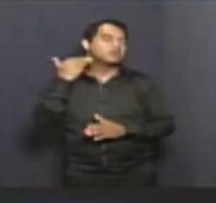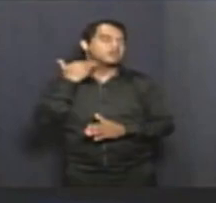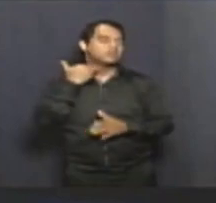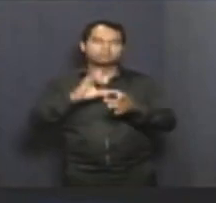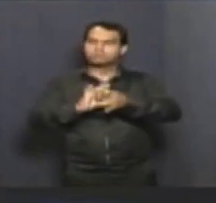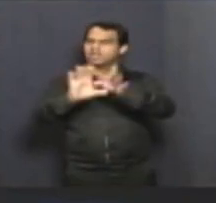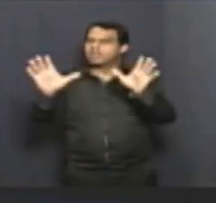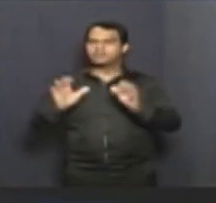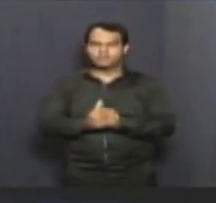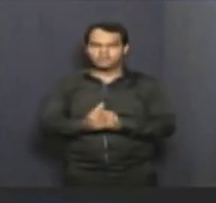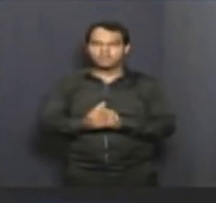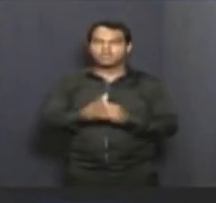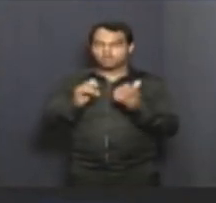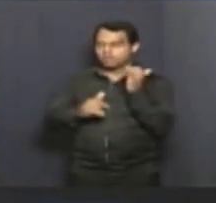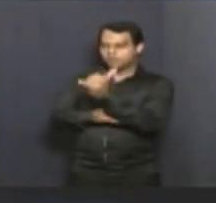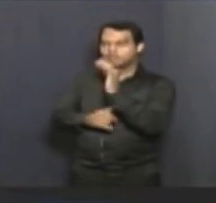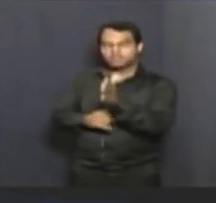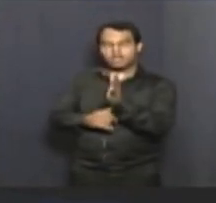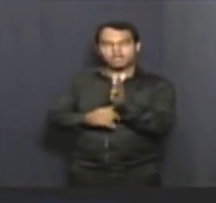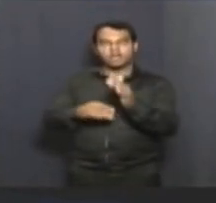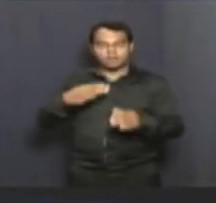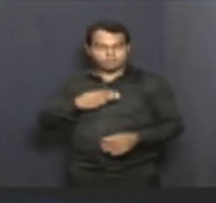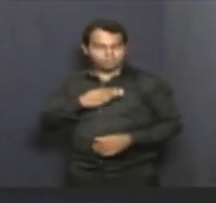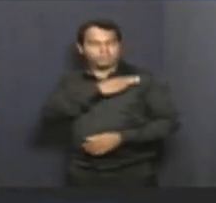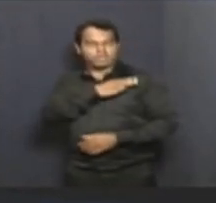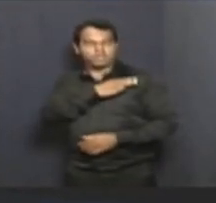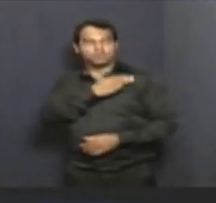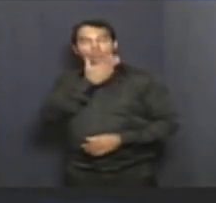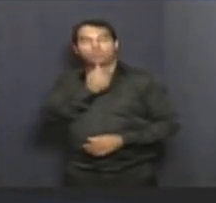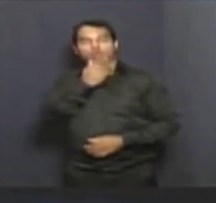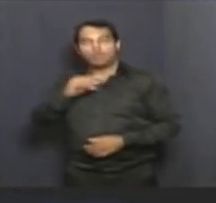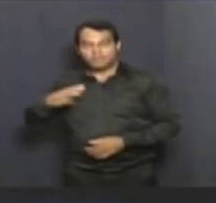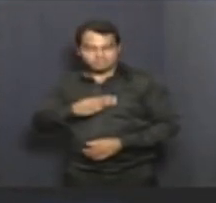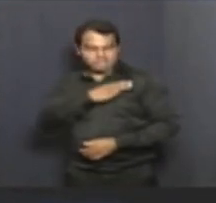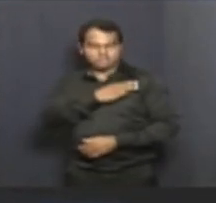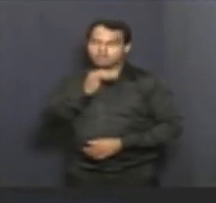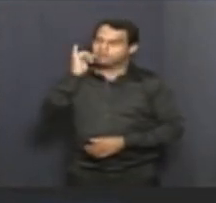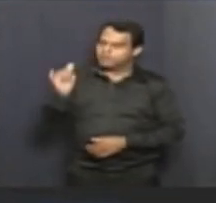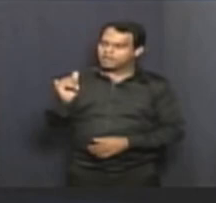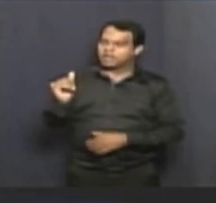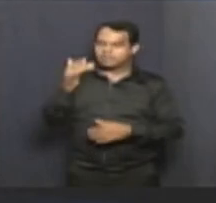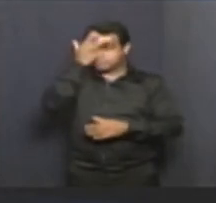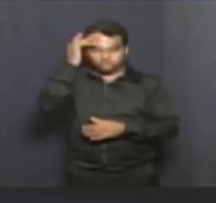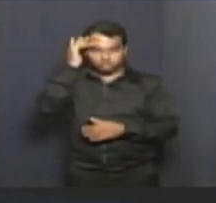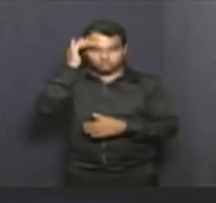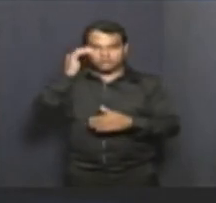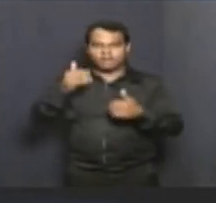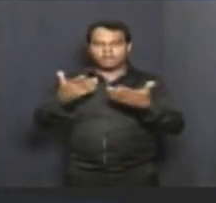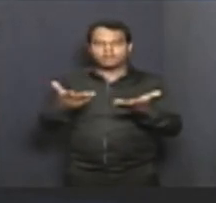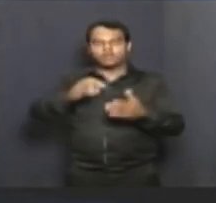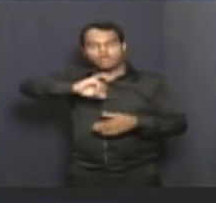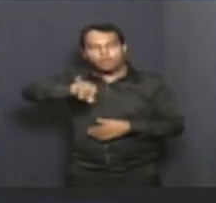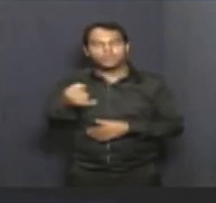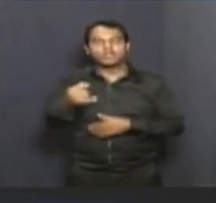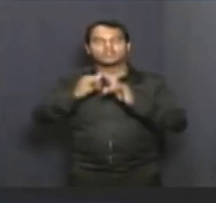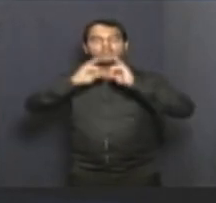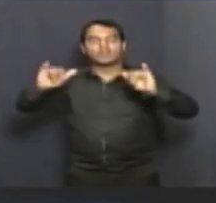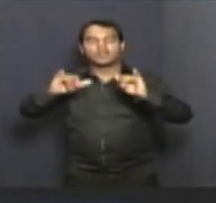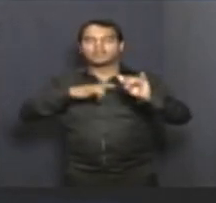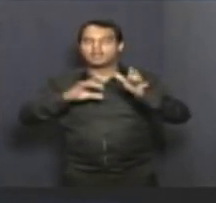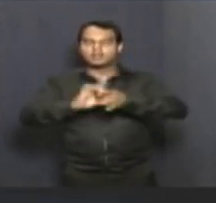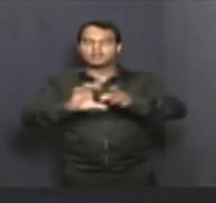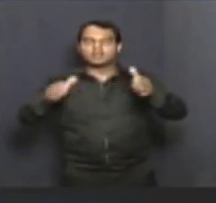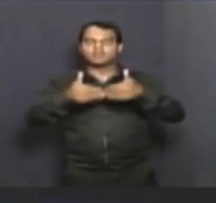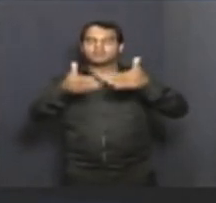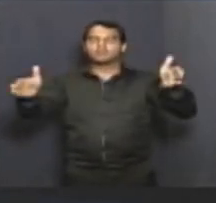aberta eu falei pro pro ministro e falei para aqueles que me deram oportunidade de falar depois de um ano e seis meses está tudo aberto